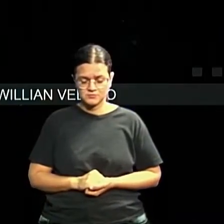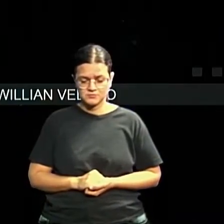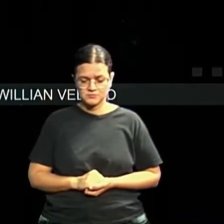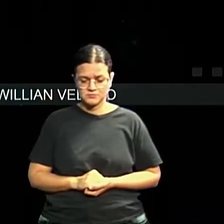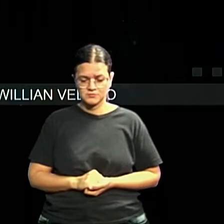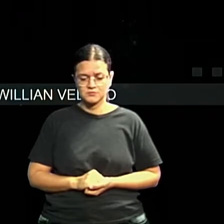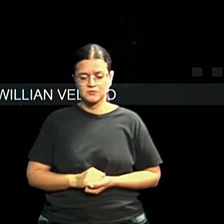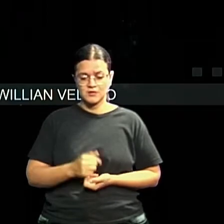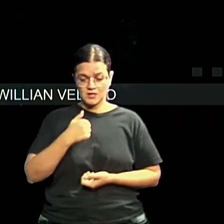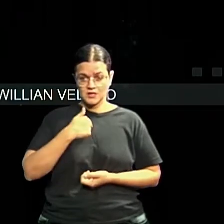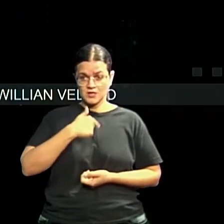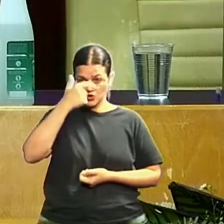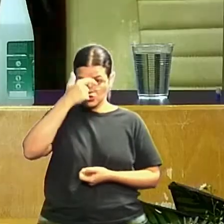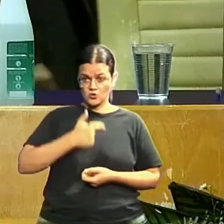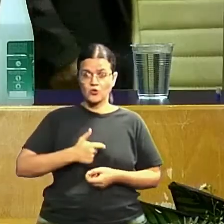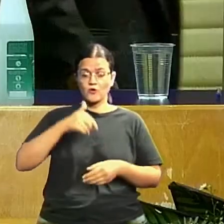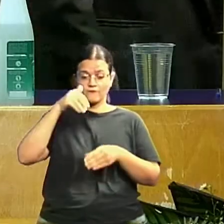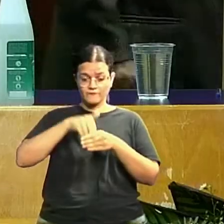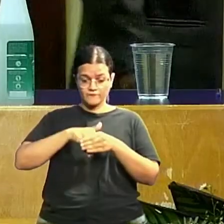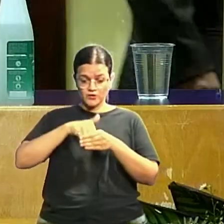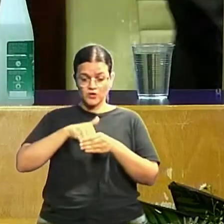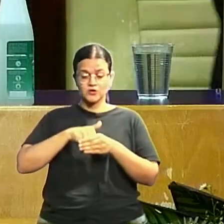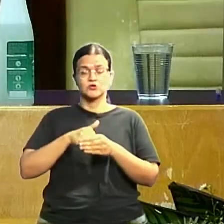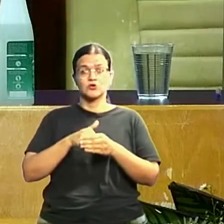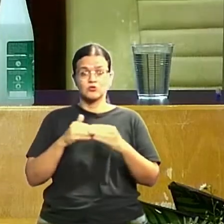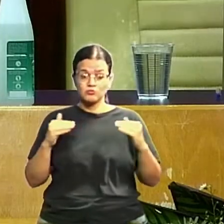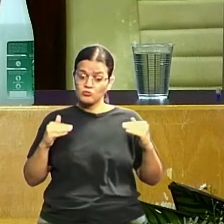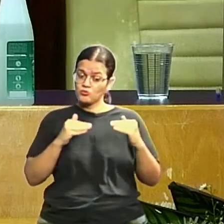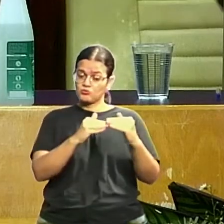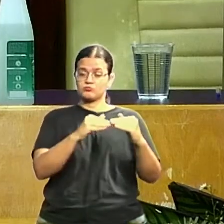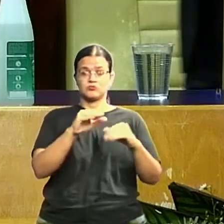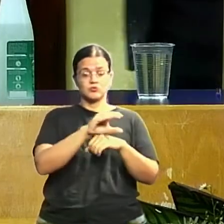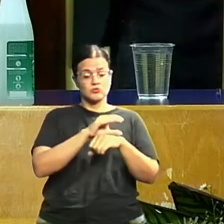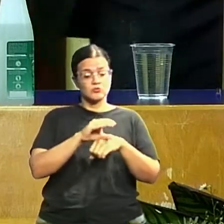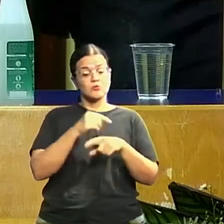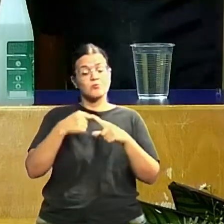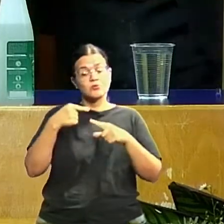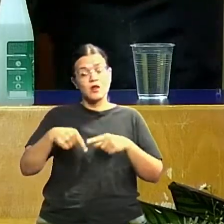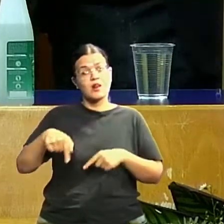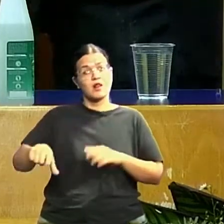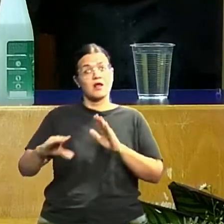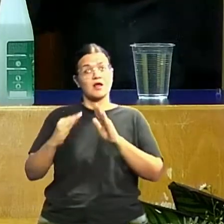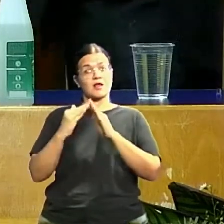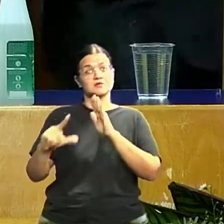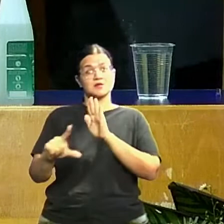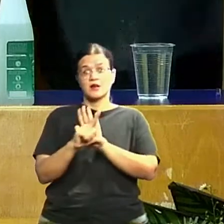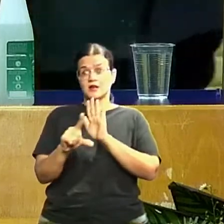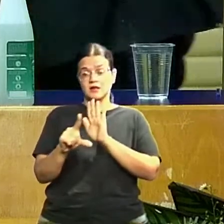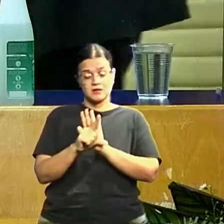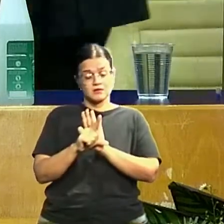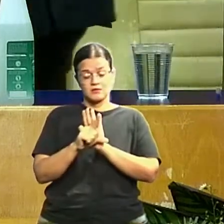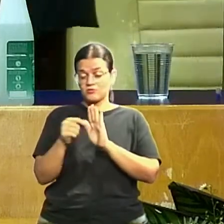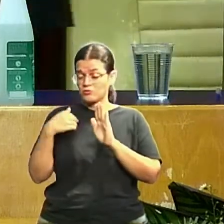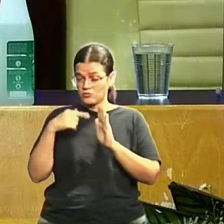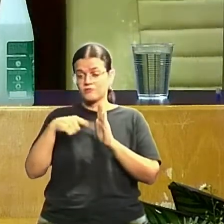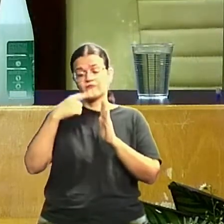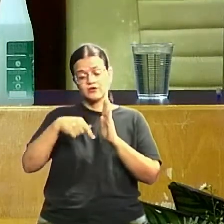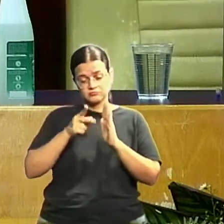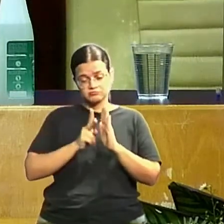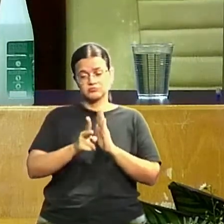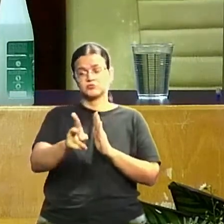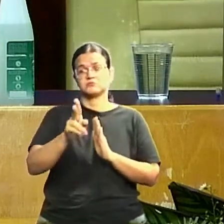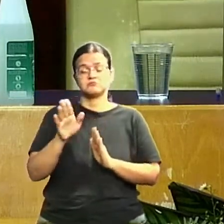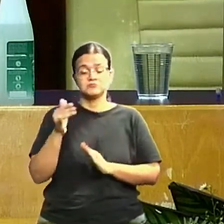Vereador, eu votarei pela constitucionalidade, uma vez que isso aqui é uma casa de leis. Eu vou votar pela manutenção do